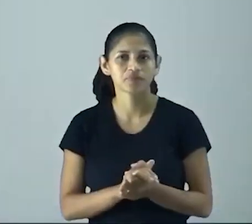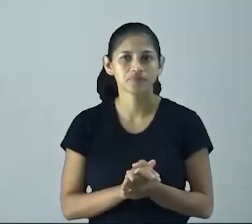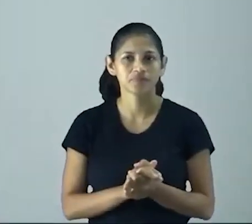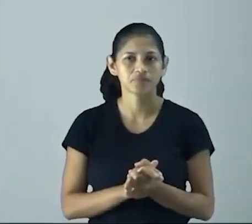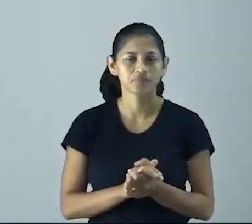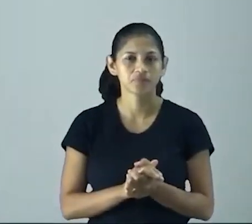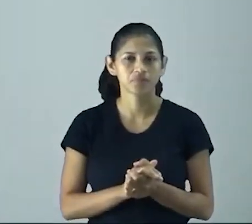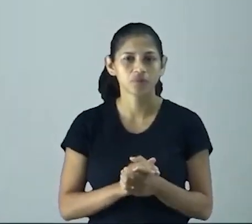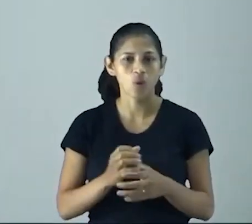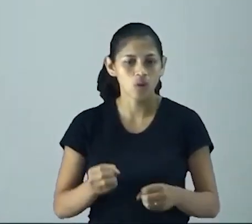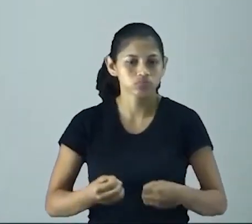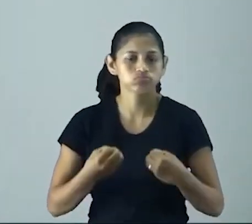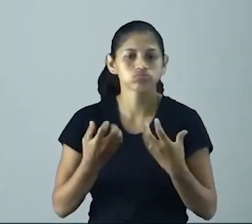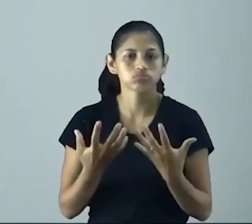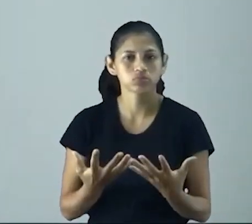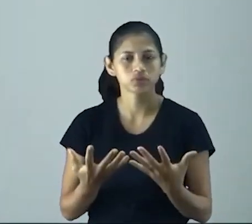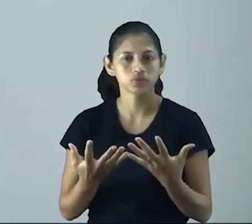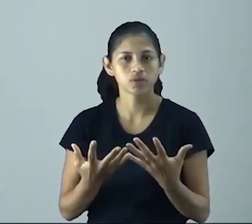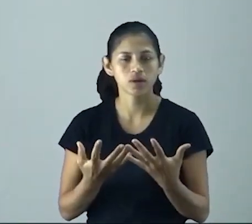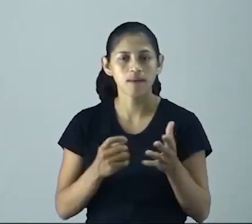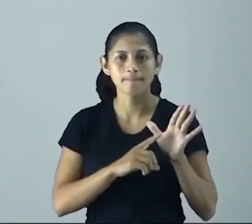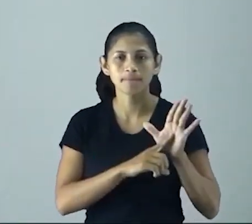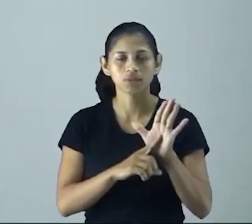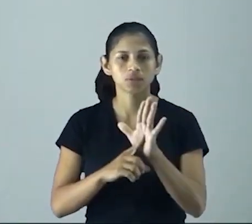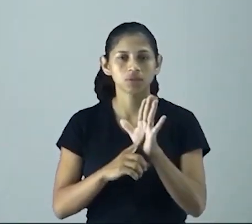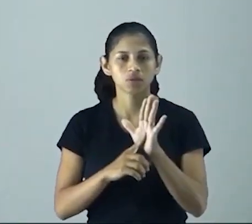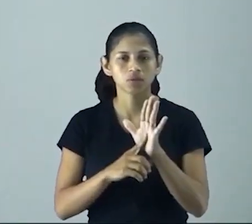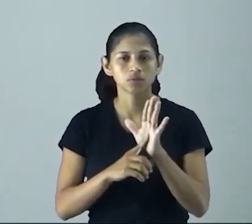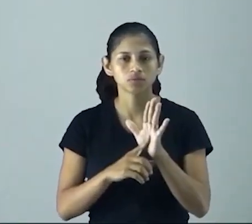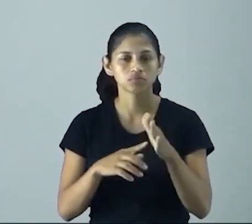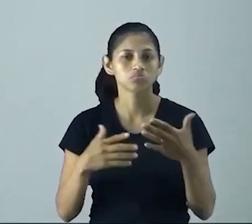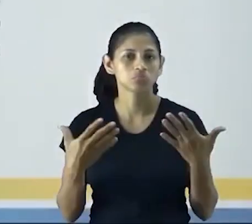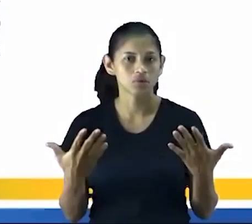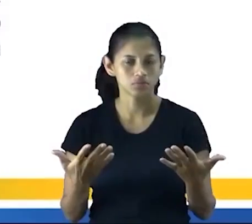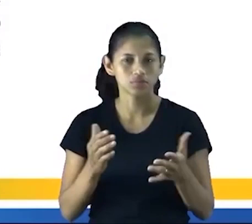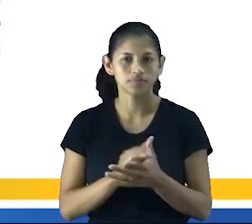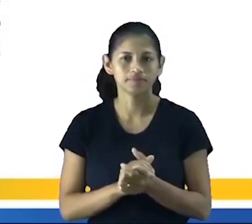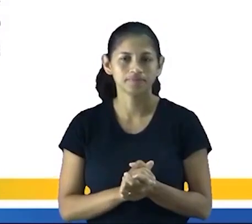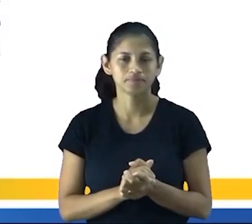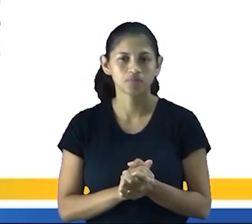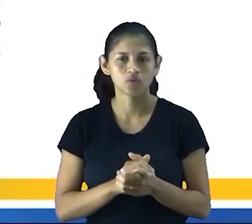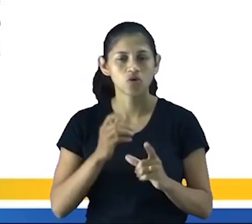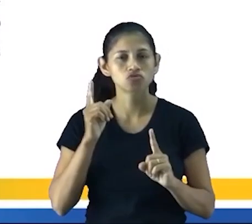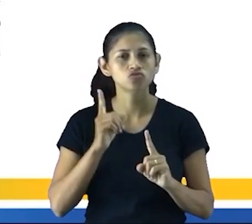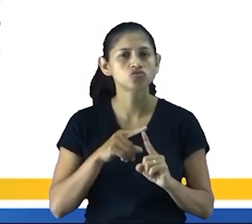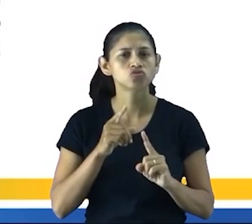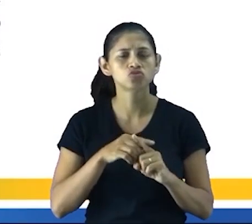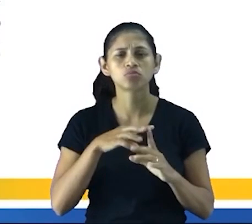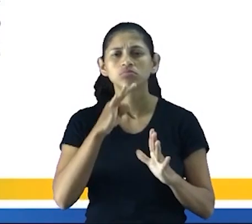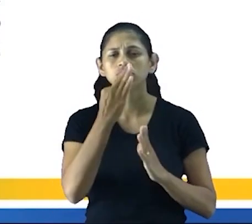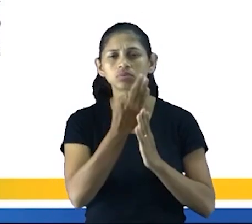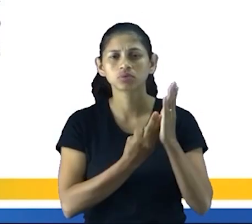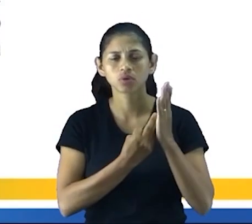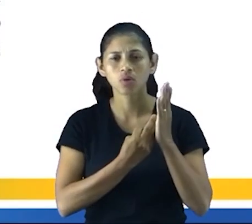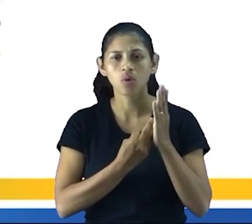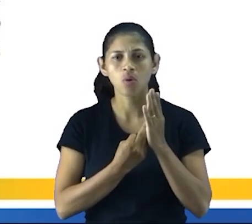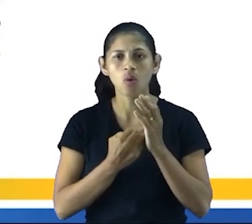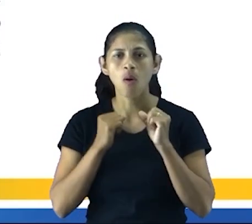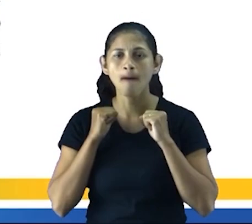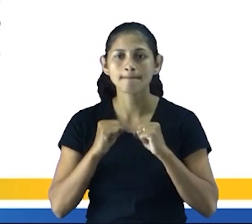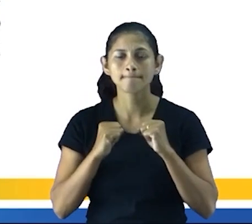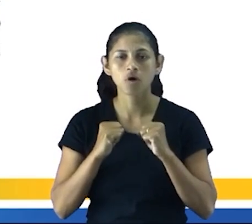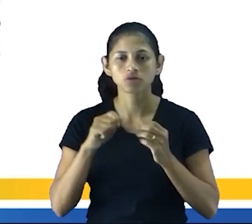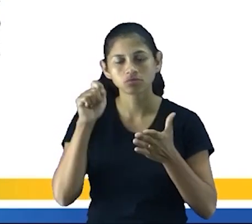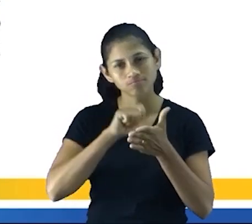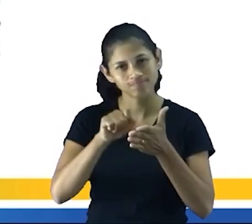a exposição vem para apresentar alguma coisa para a gente, para mostrar algo, tá bom? Esse tipo textual, ele pode ser produzido de duas